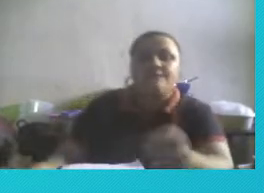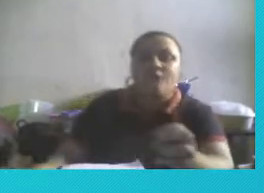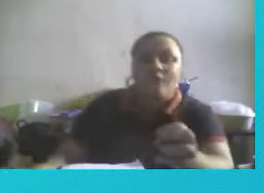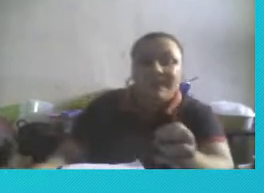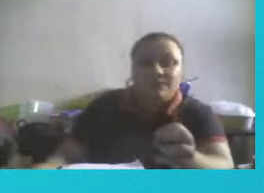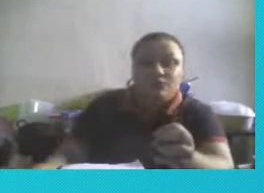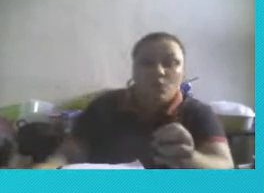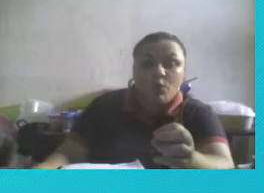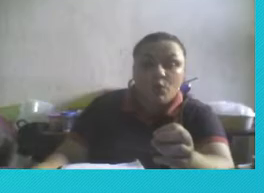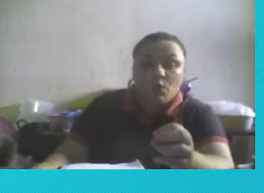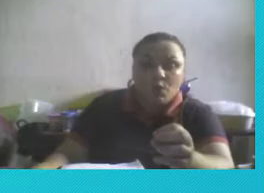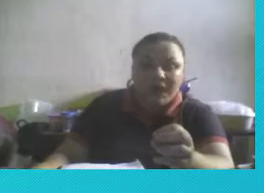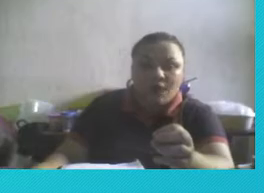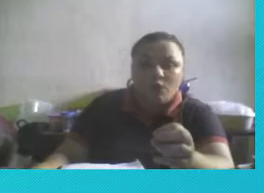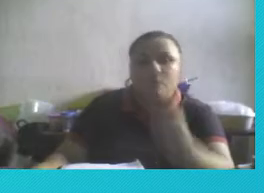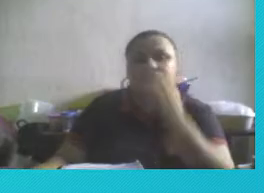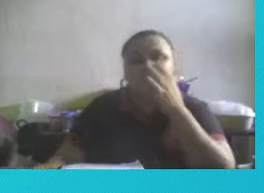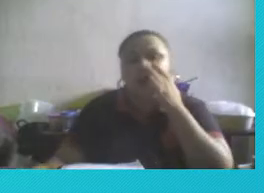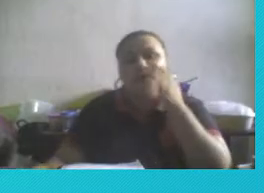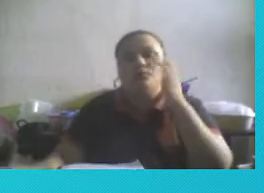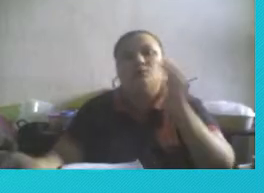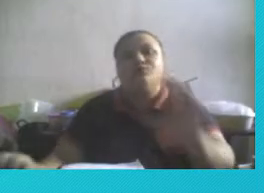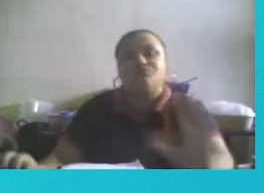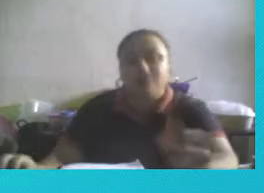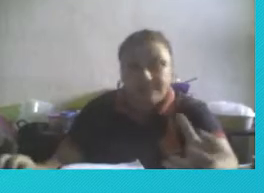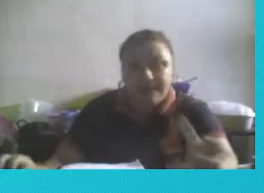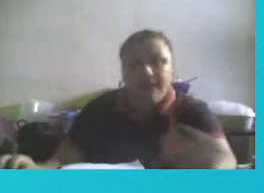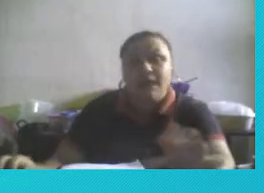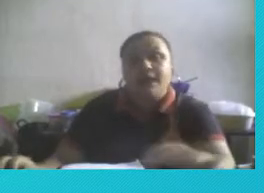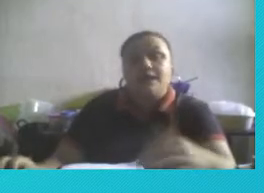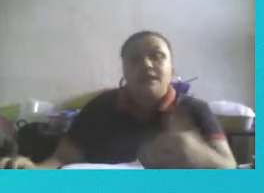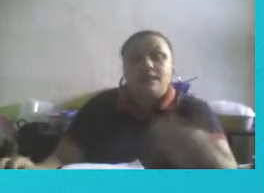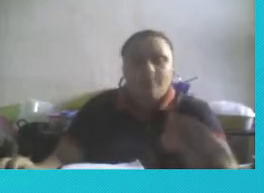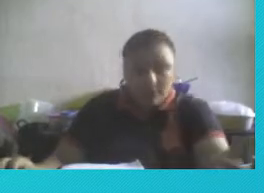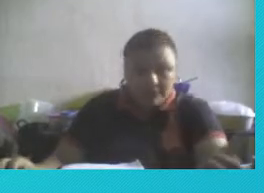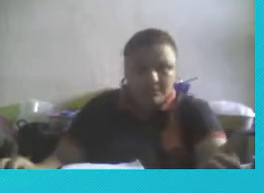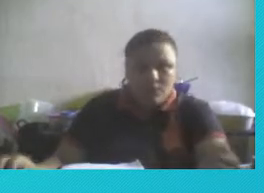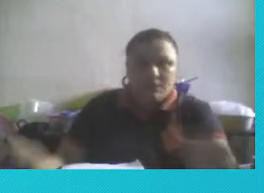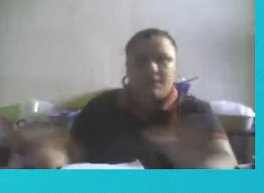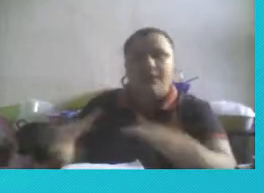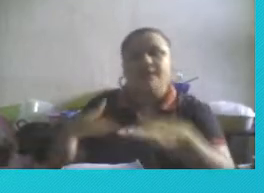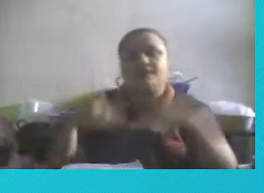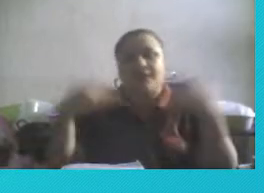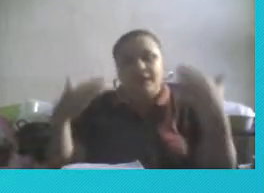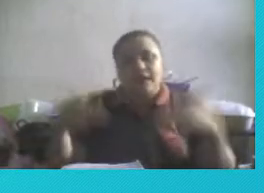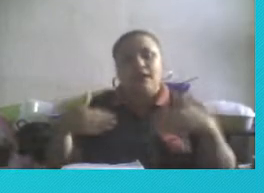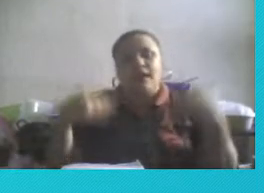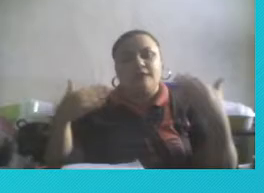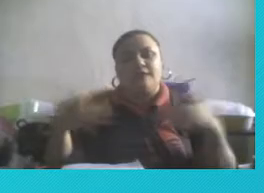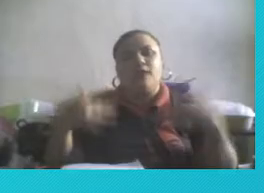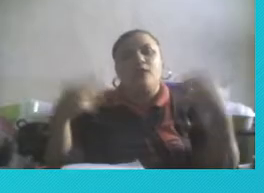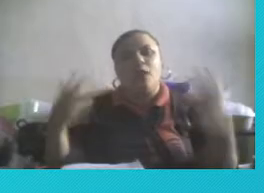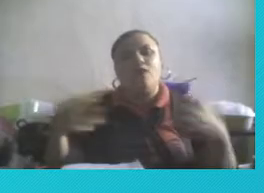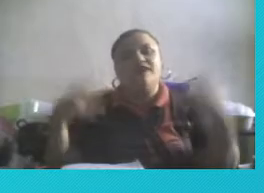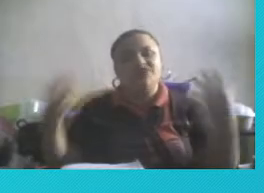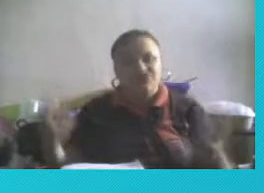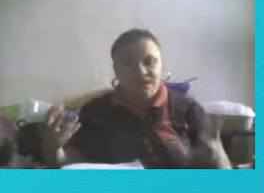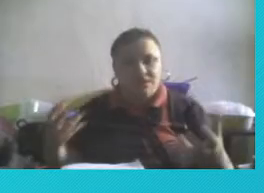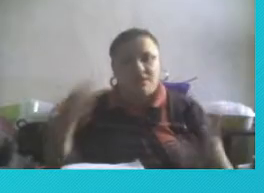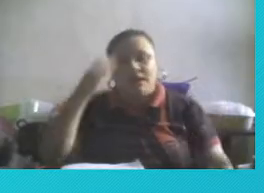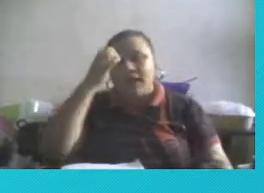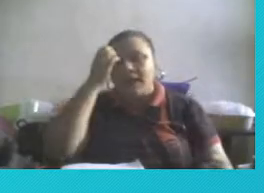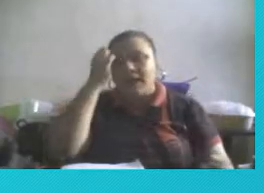em formato de coroa, como já o nome diz, né? Por isso que ele deu a